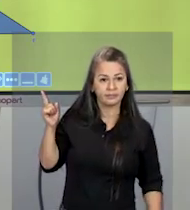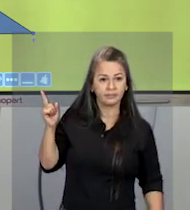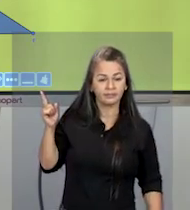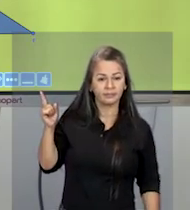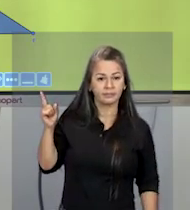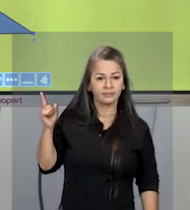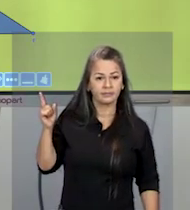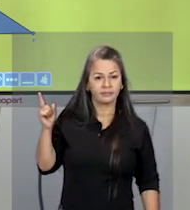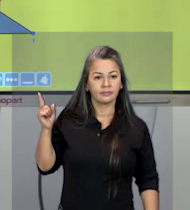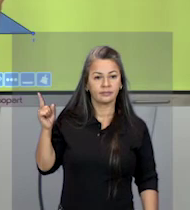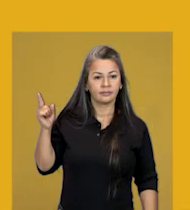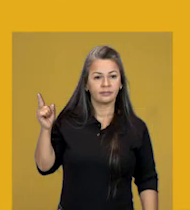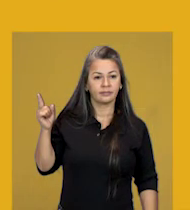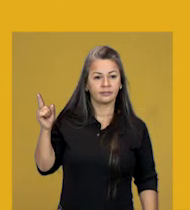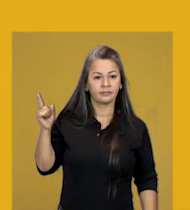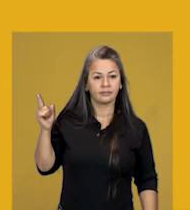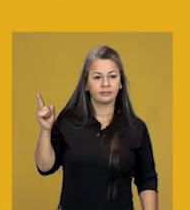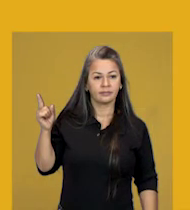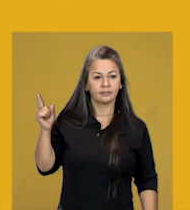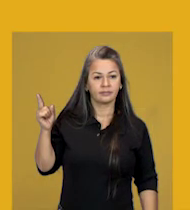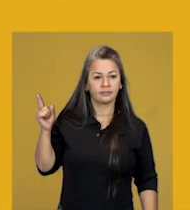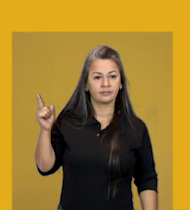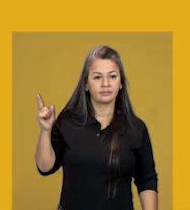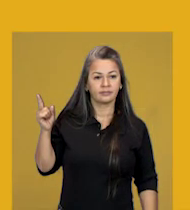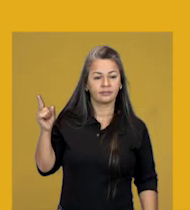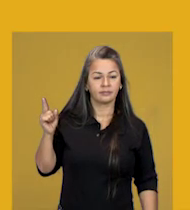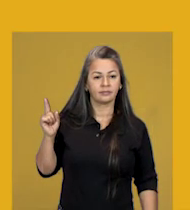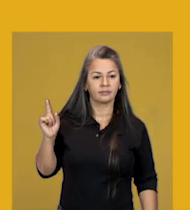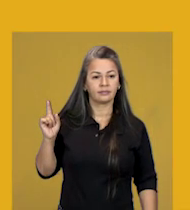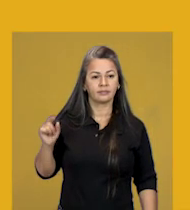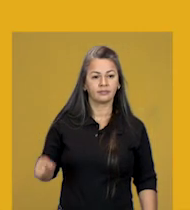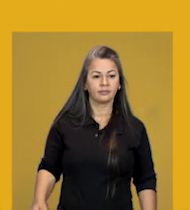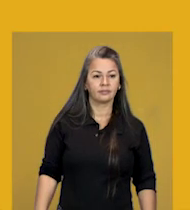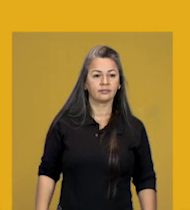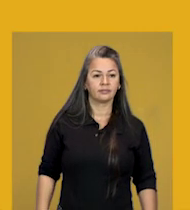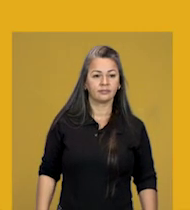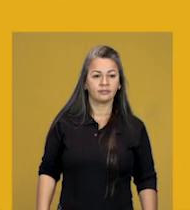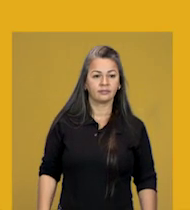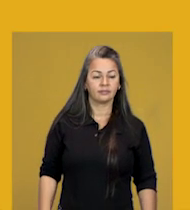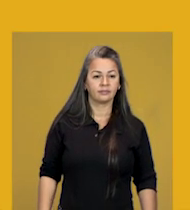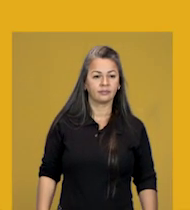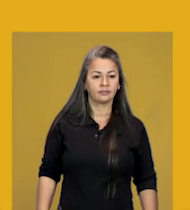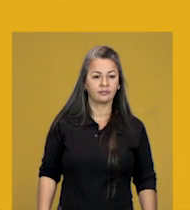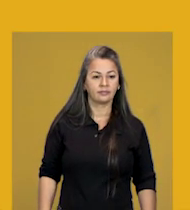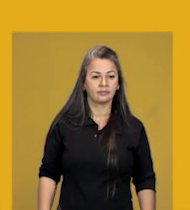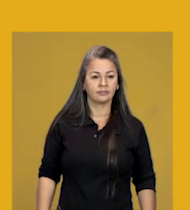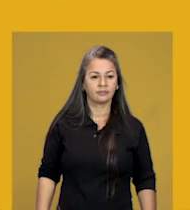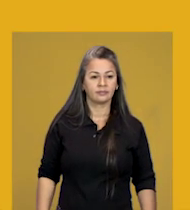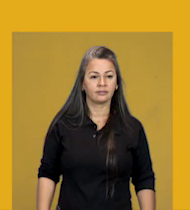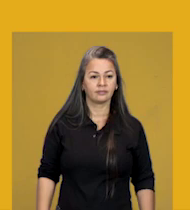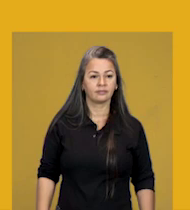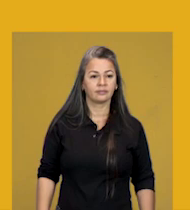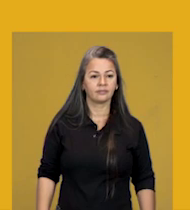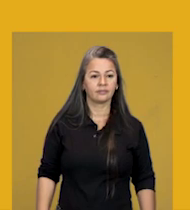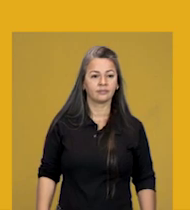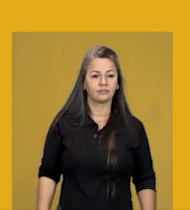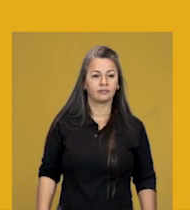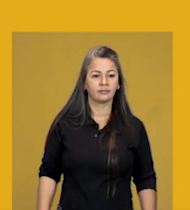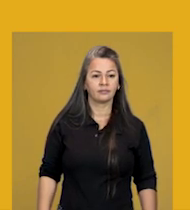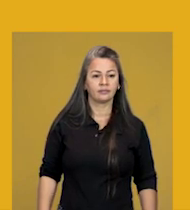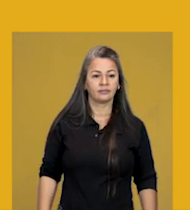aqui? Vamos simplificar aqui por 2, aí vai dar 6 e vai